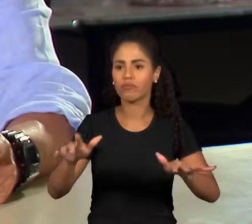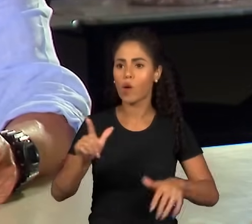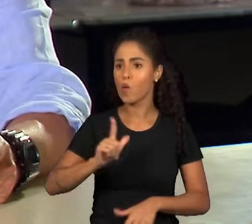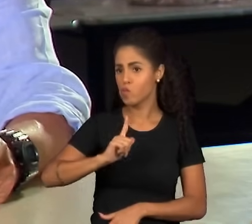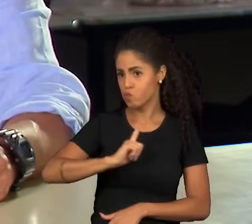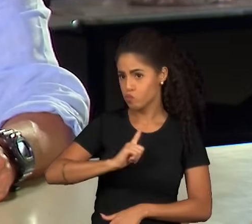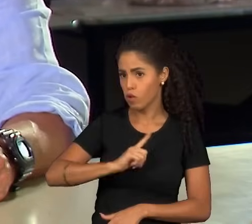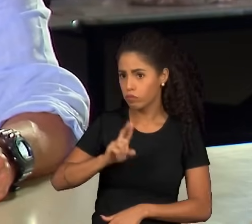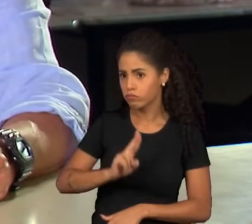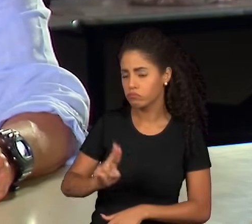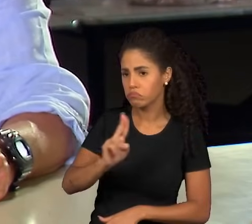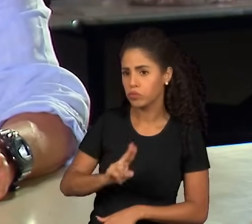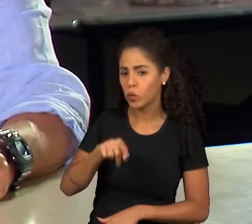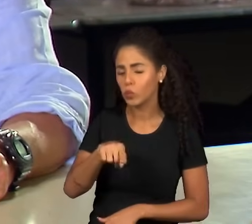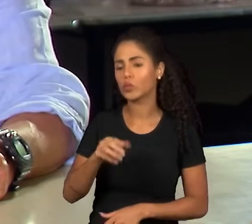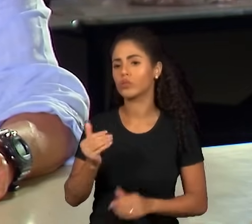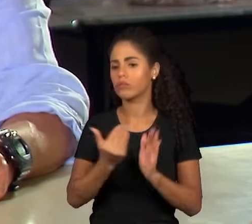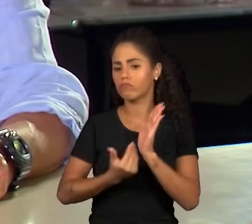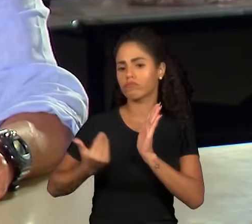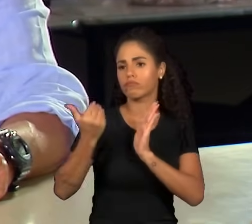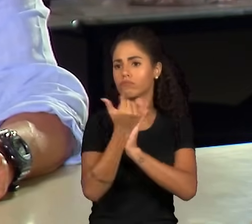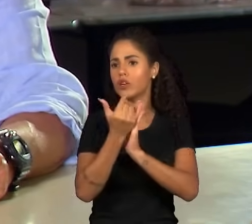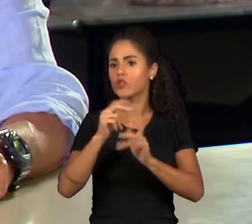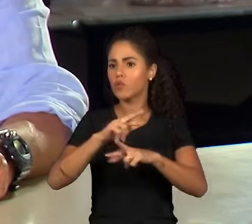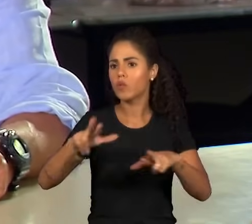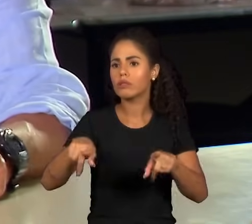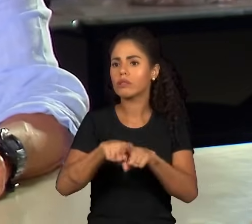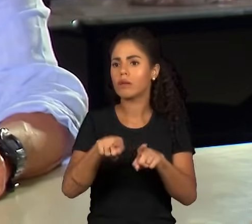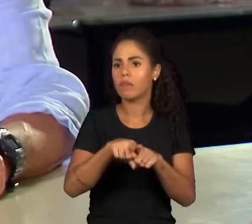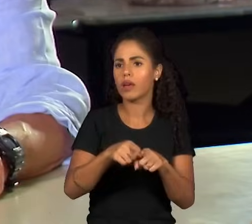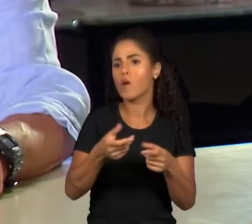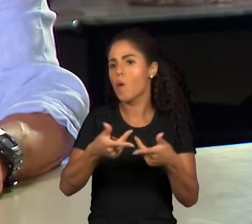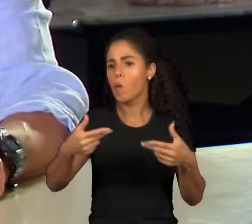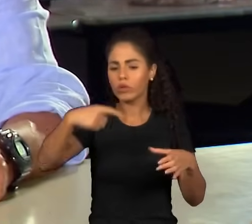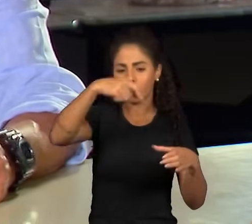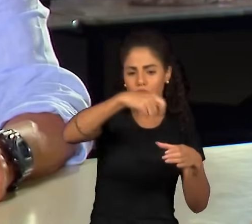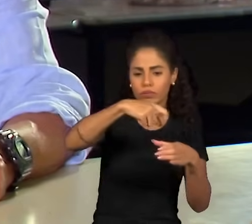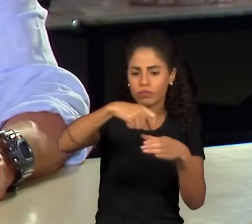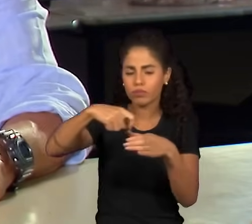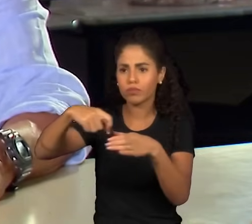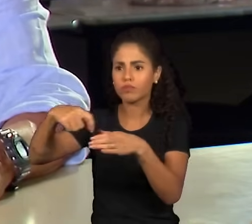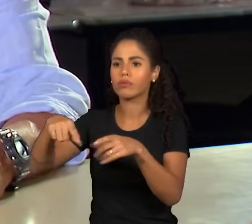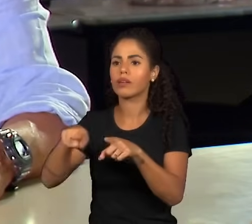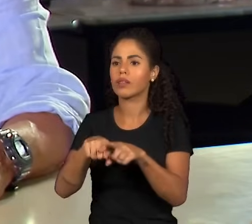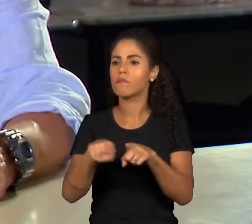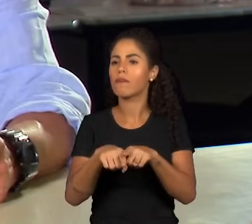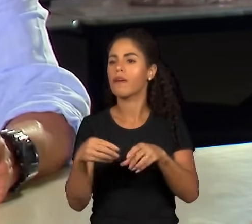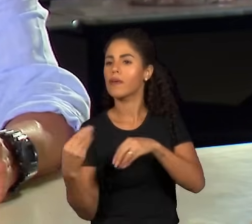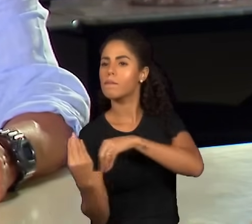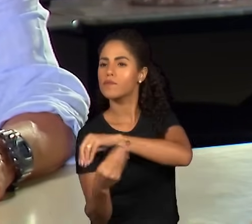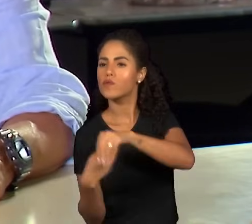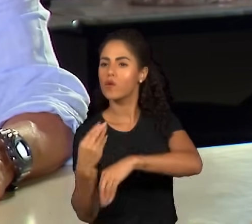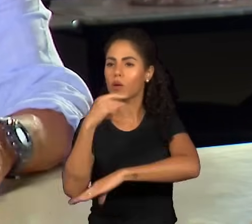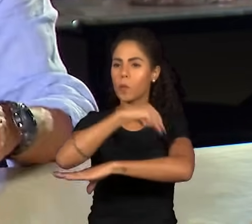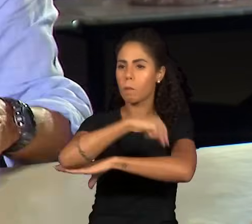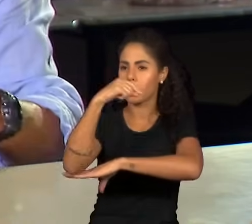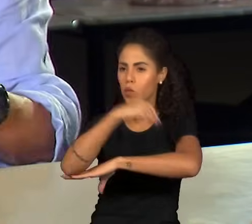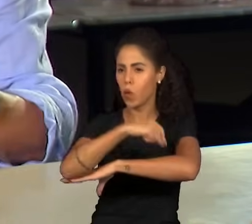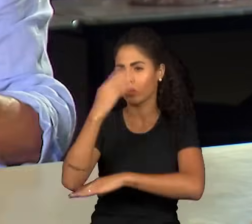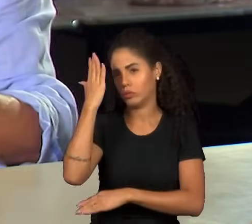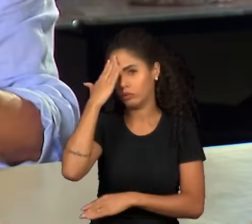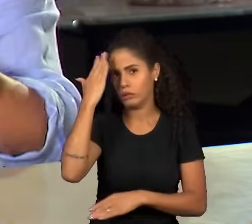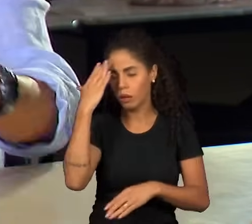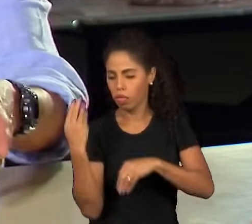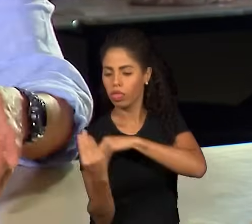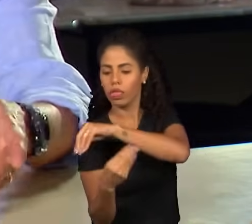né, um uso muito intensivo de fertilizantes que estão ligados nessa cadeia do petróleo e da petroquímica internacional, né, que estão